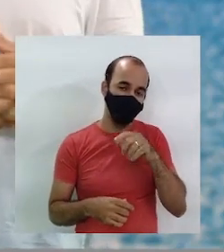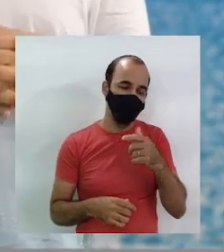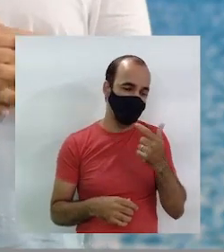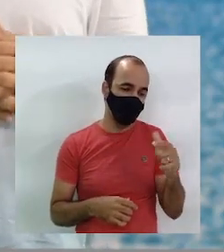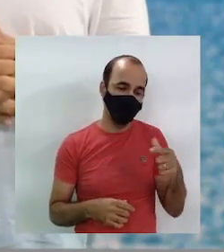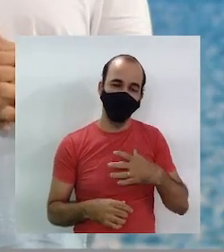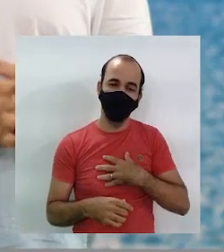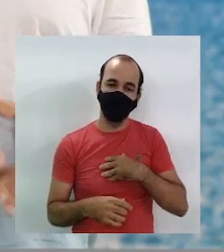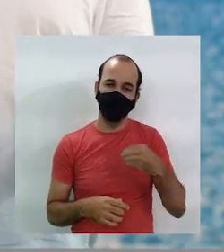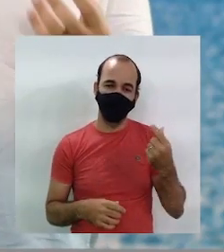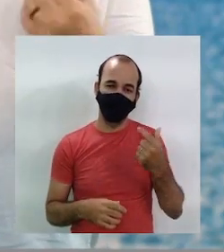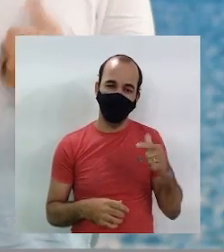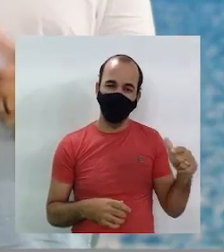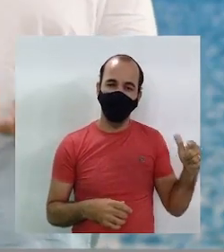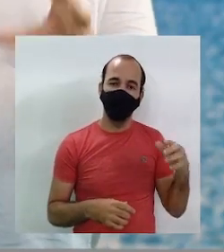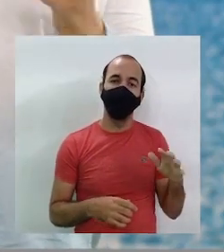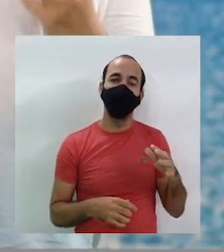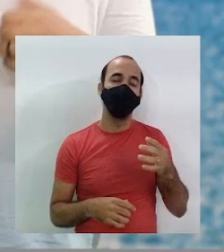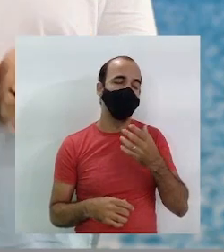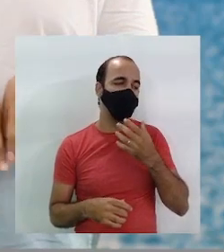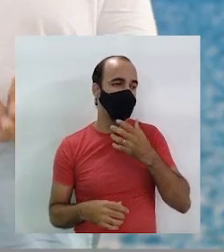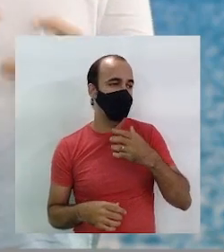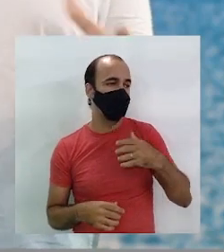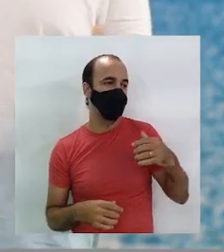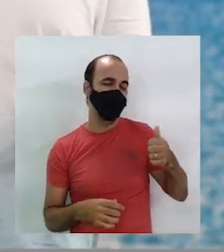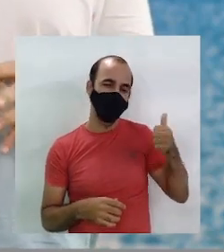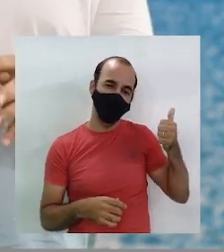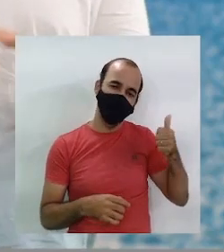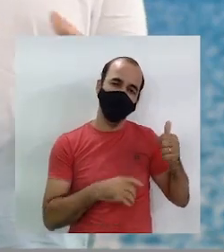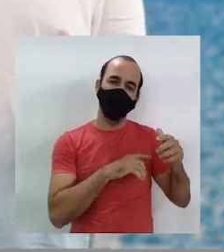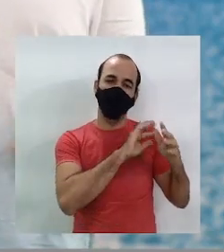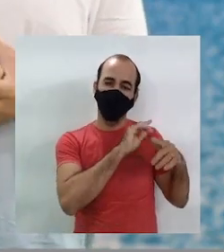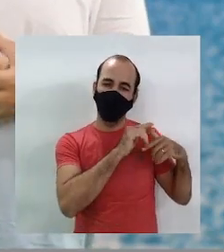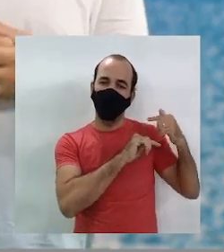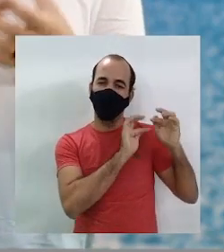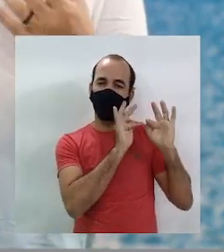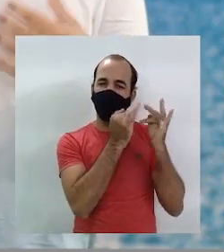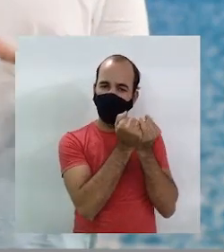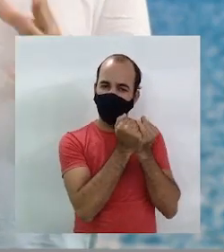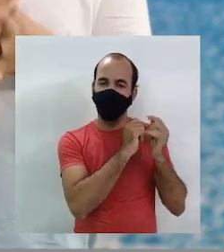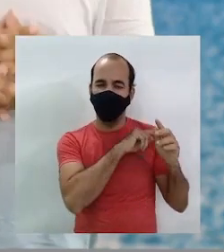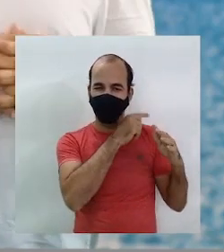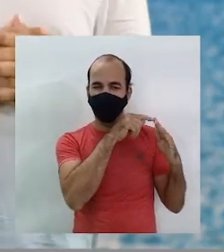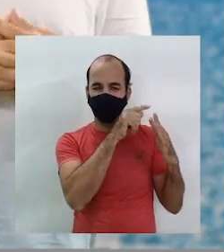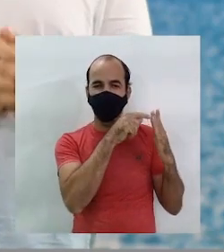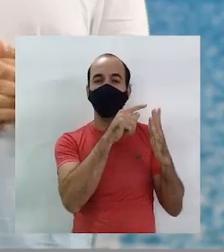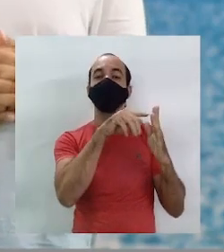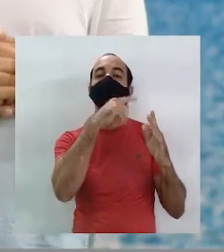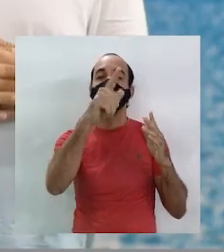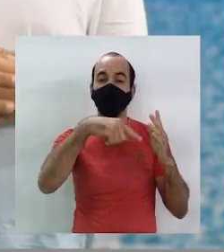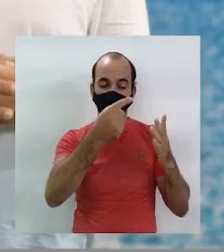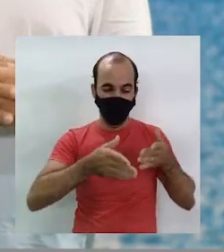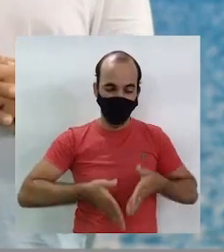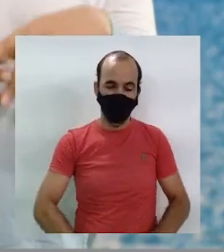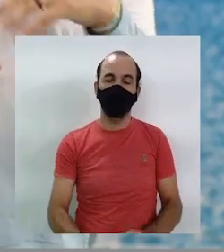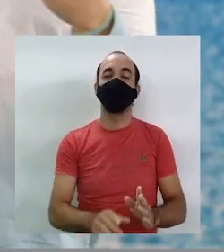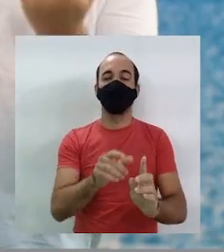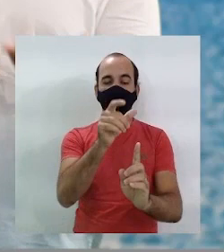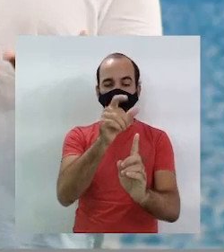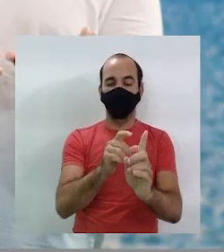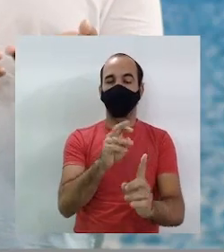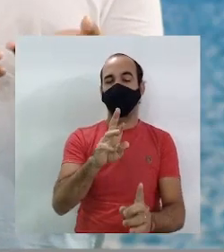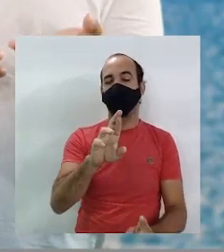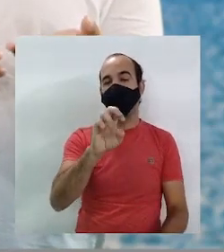onde Brenan nasceu, naquela área, naquela região, e foi crescendo também. E